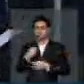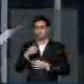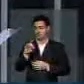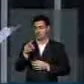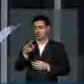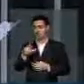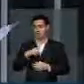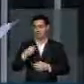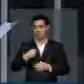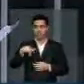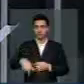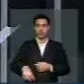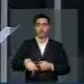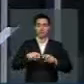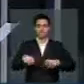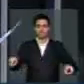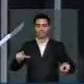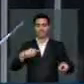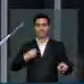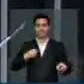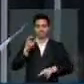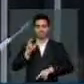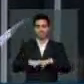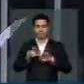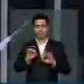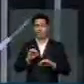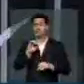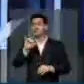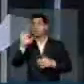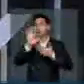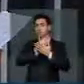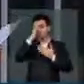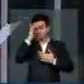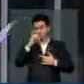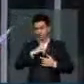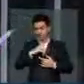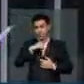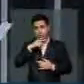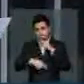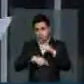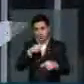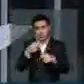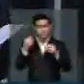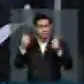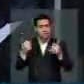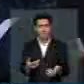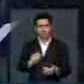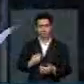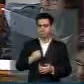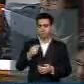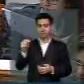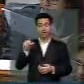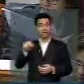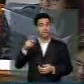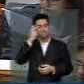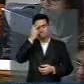nesta sessão compondo a mesa de honra se alguém ainda tem dúvidas a respeito da sua